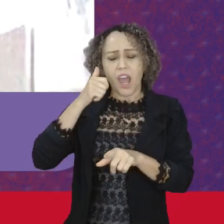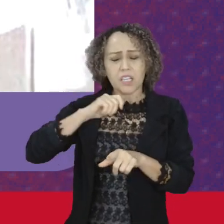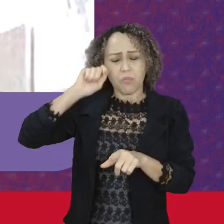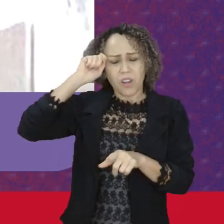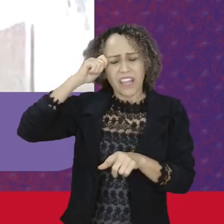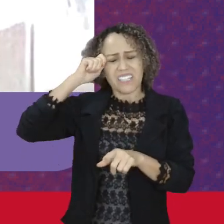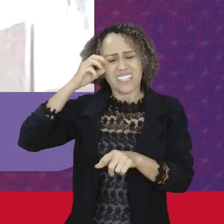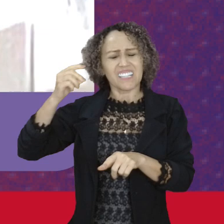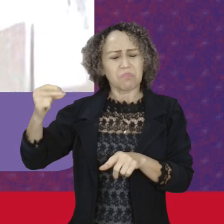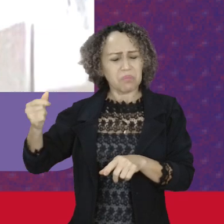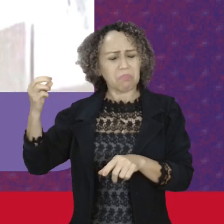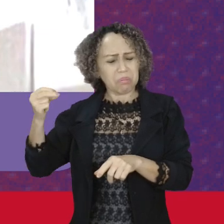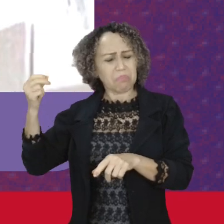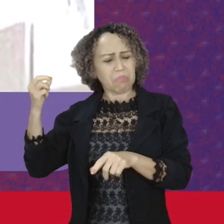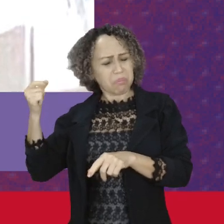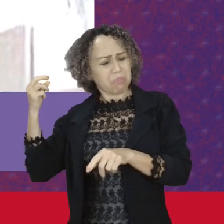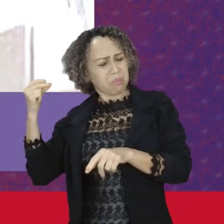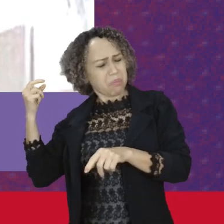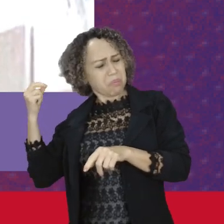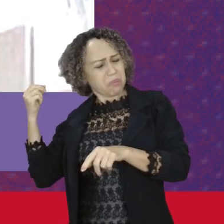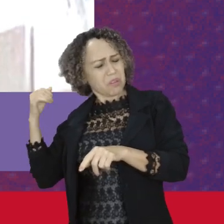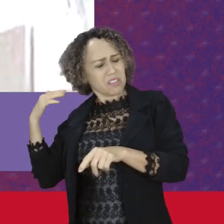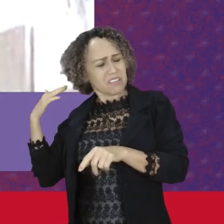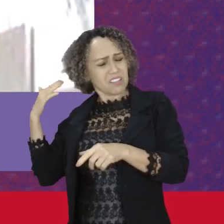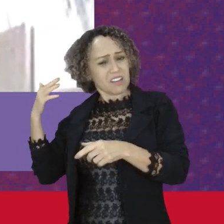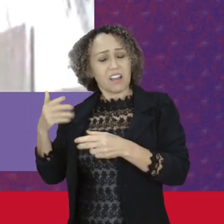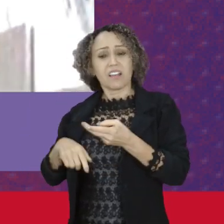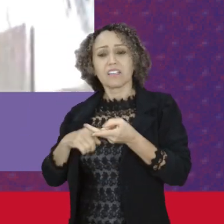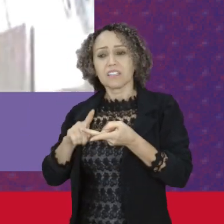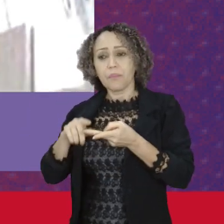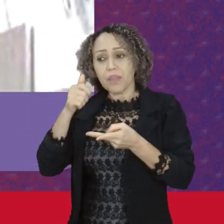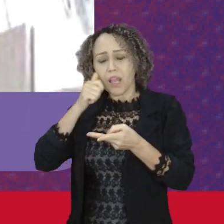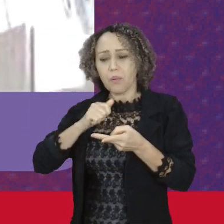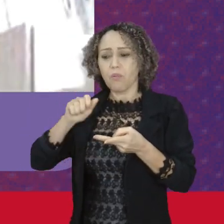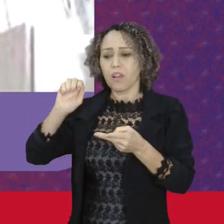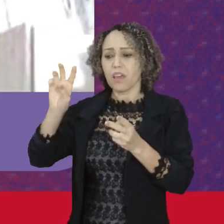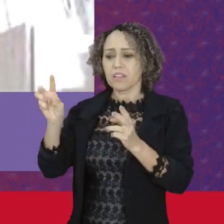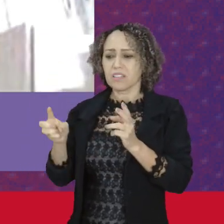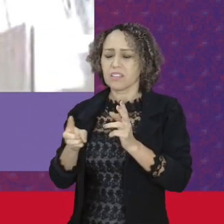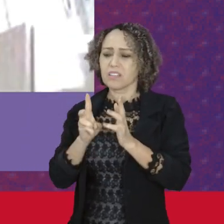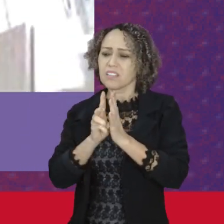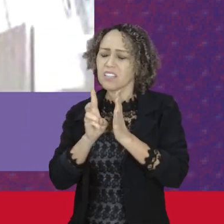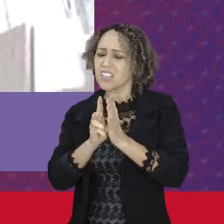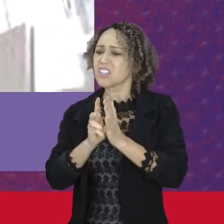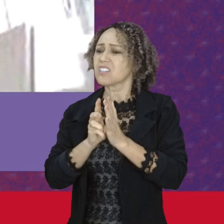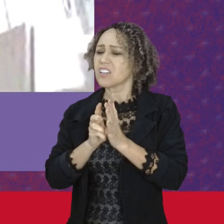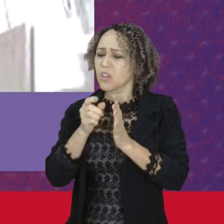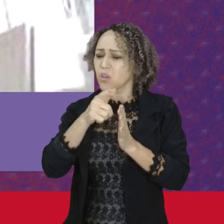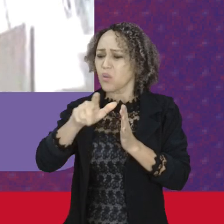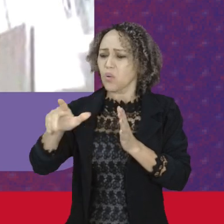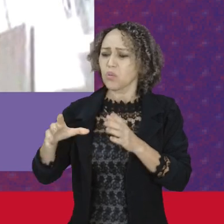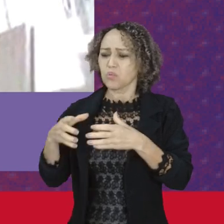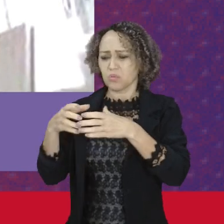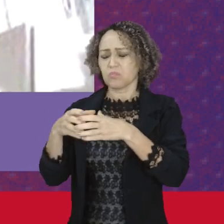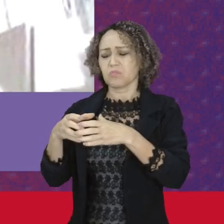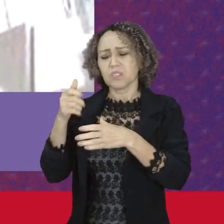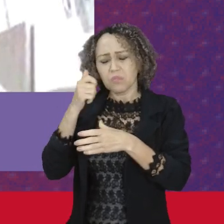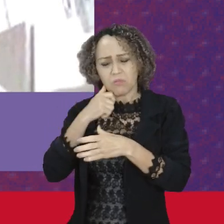anterior, e das mulheres indígenas e de outros grupos de mulheres que se organizaram, né. E eu